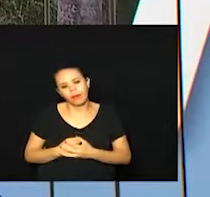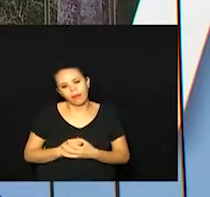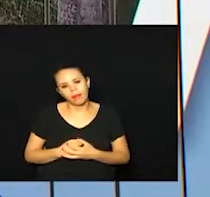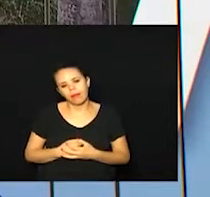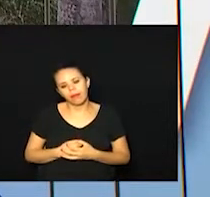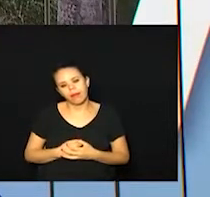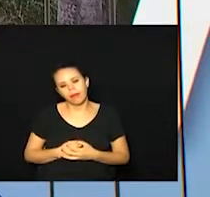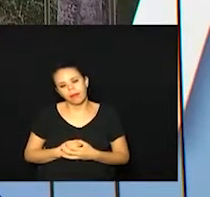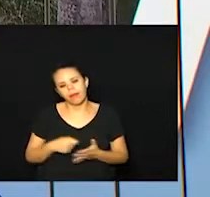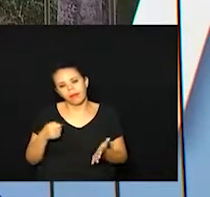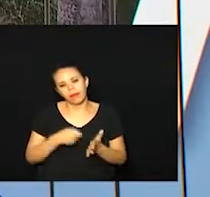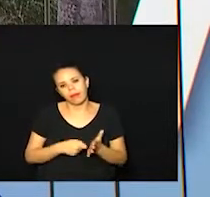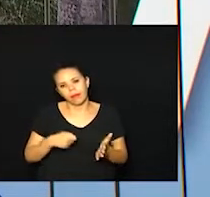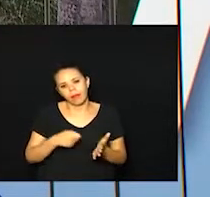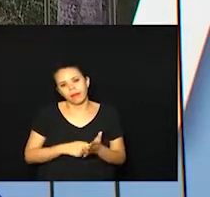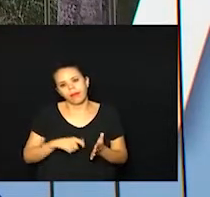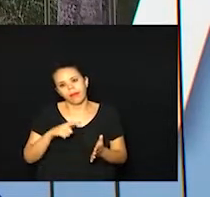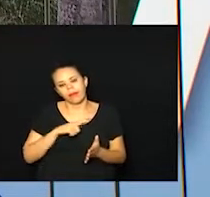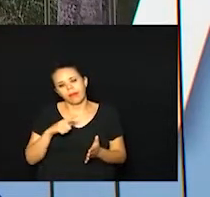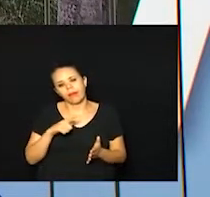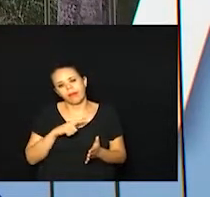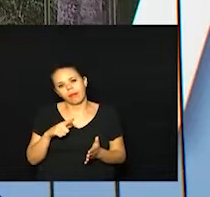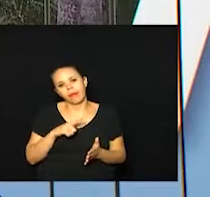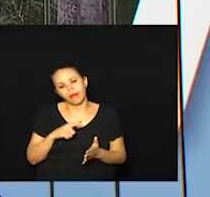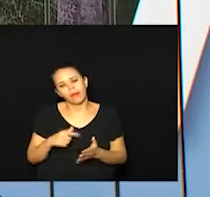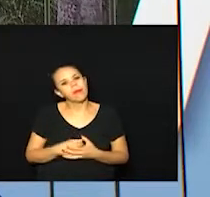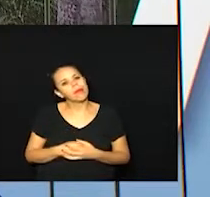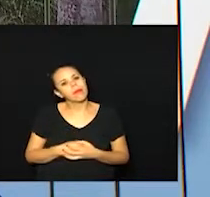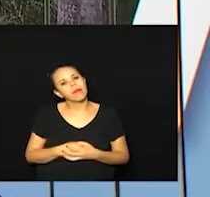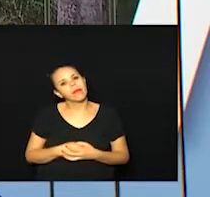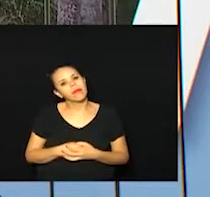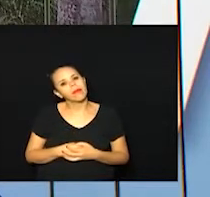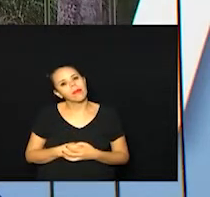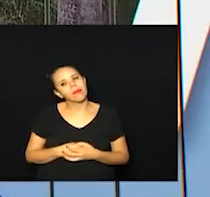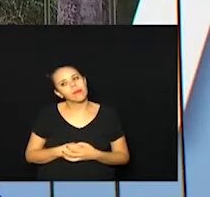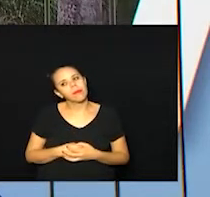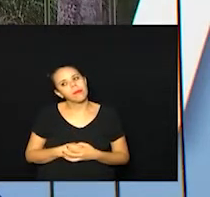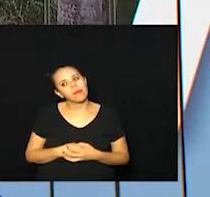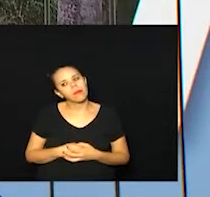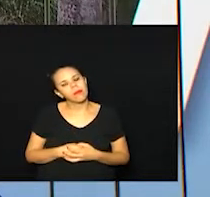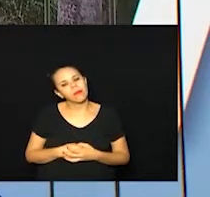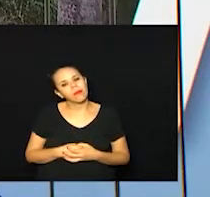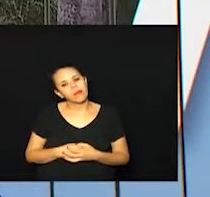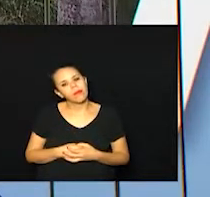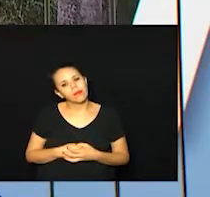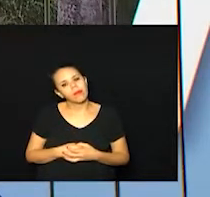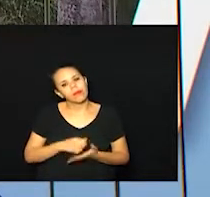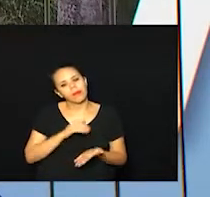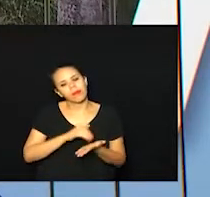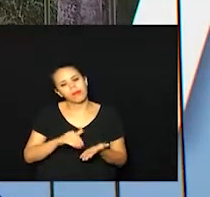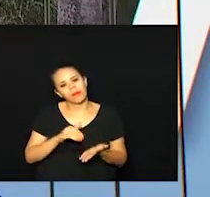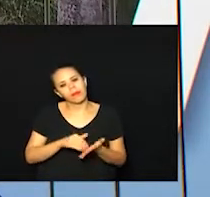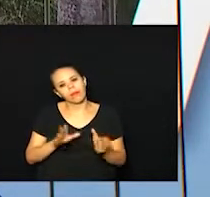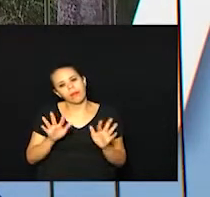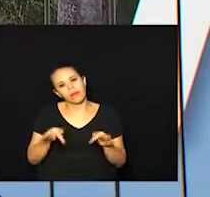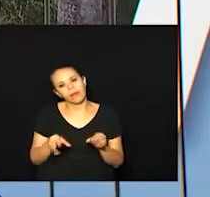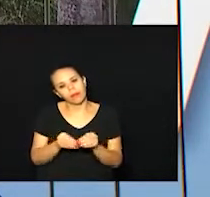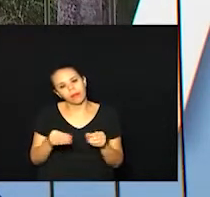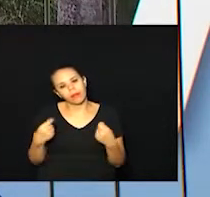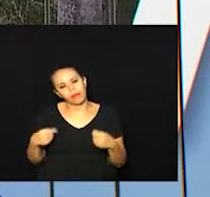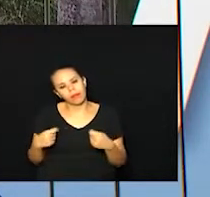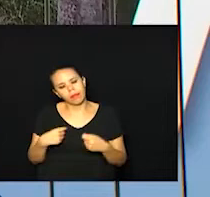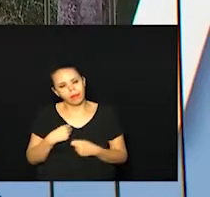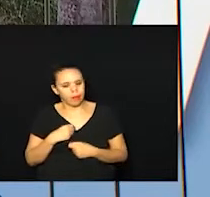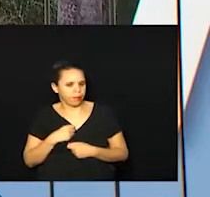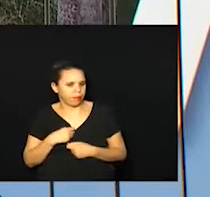Há uma luta intensa que foi pautada no relatório final da